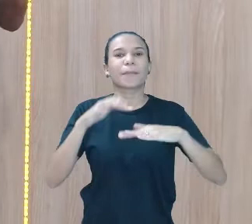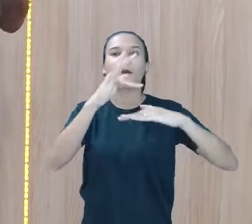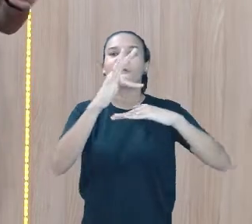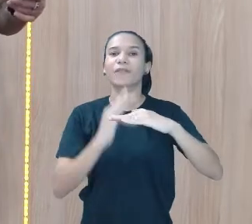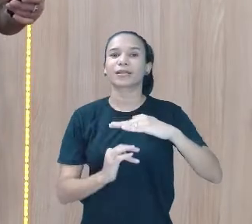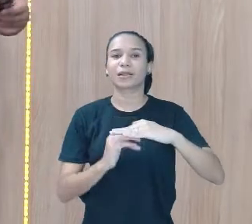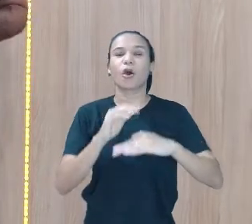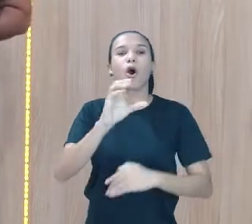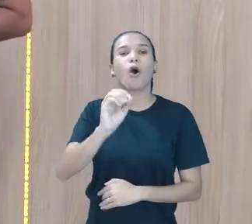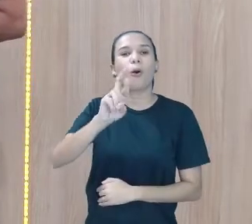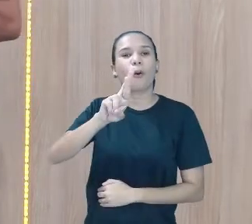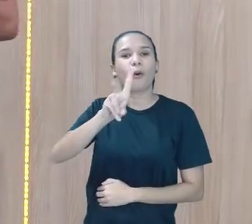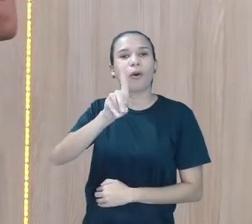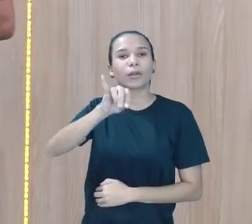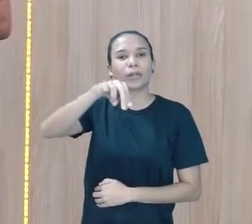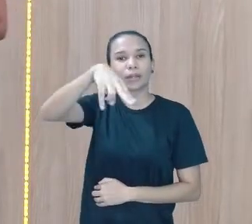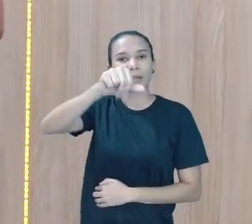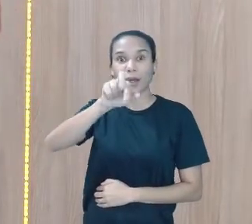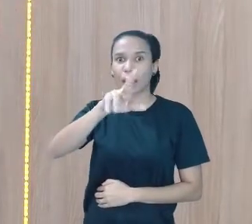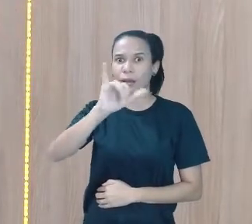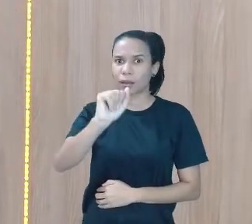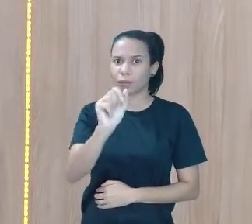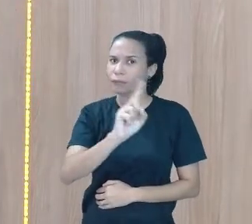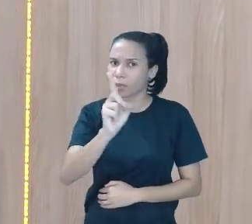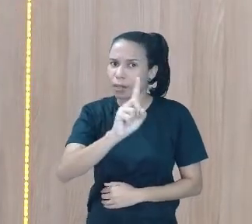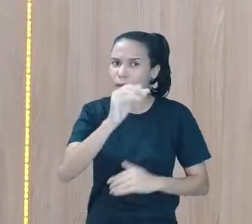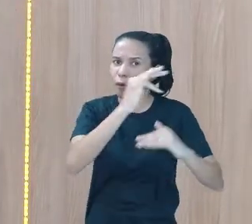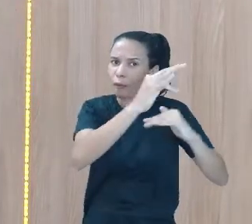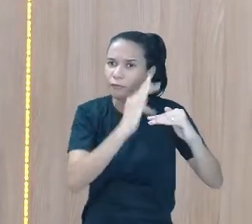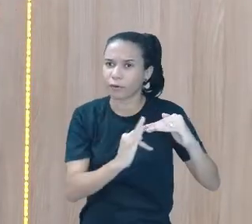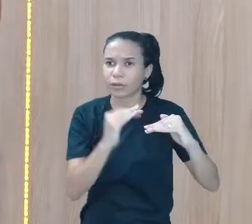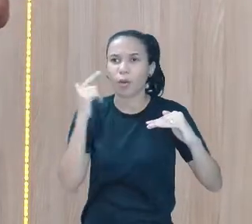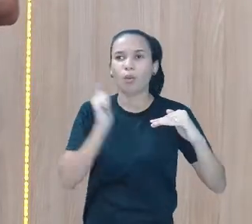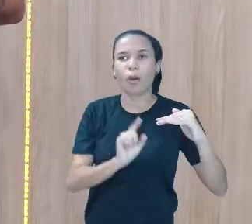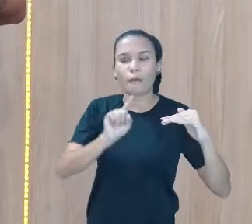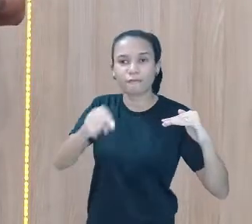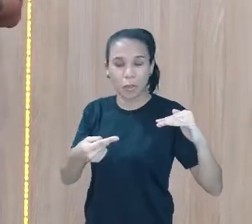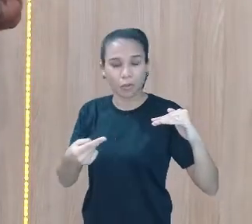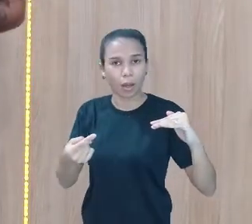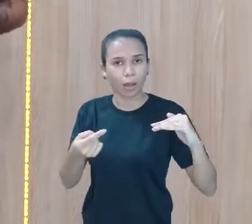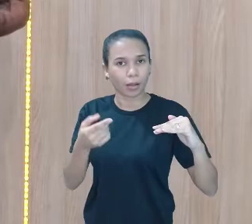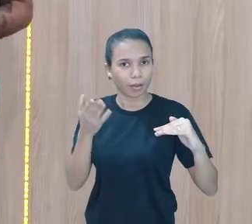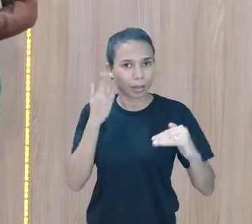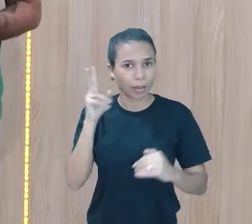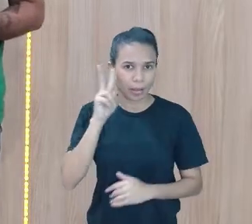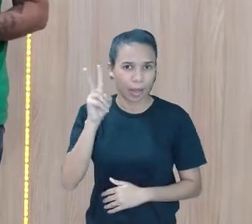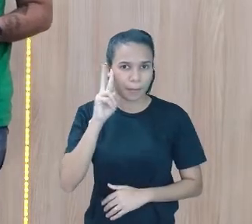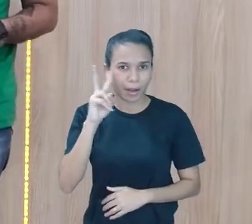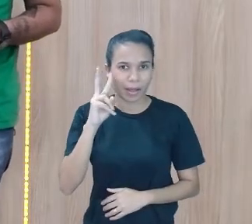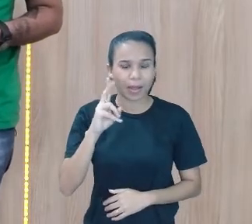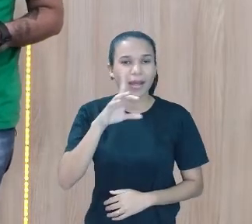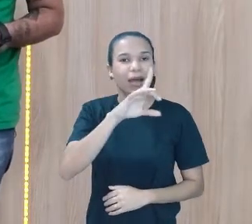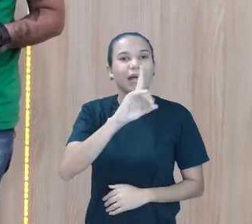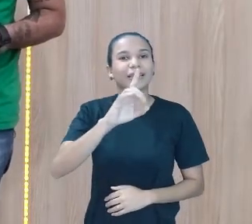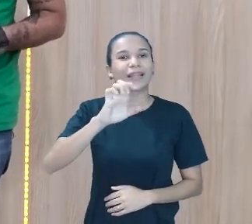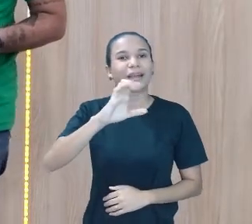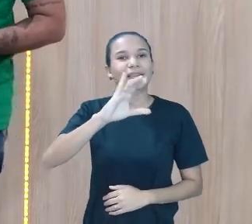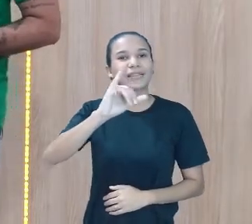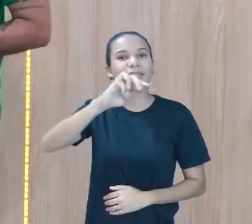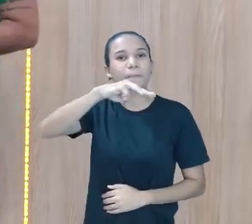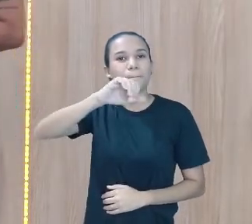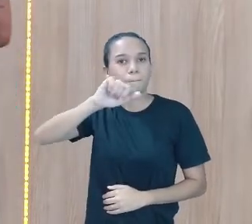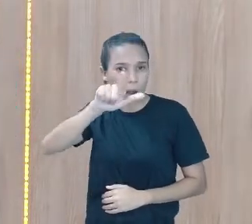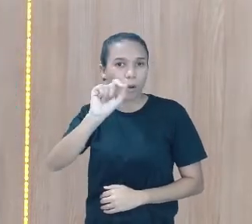fração ordinária, porque ela não é uma fração decimal. Lembrando que a fração decimal são aquelas